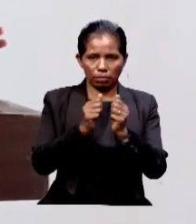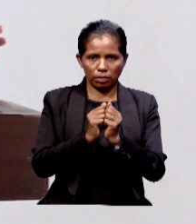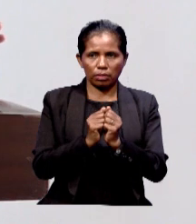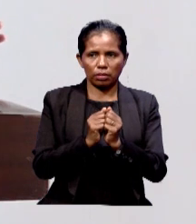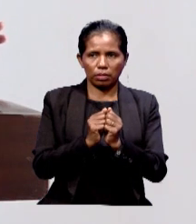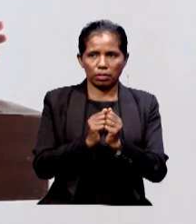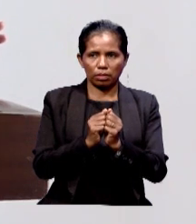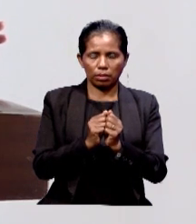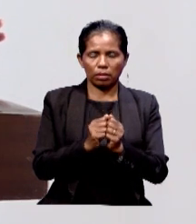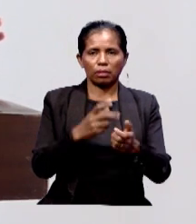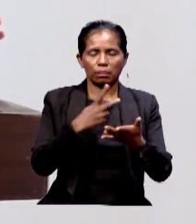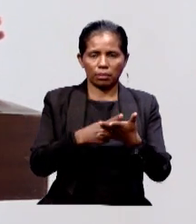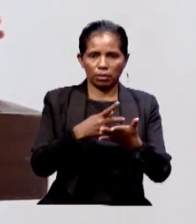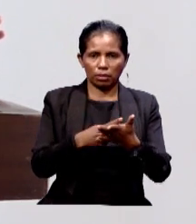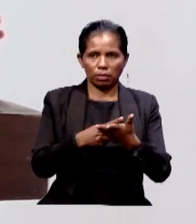contrato para o projeto